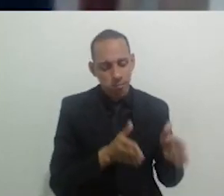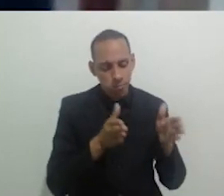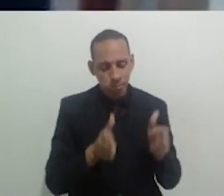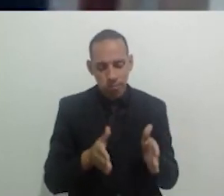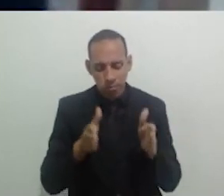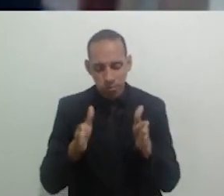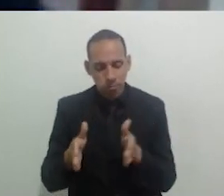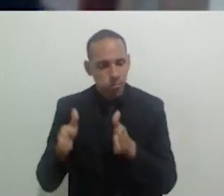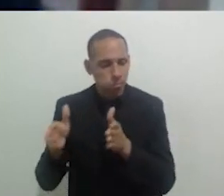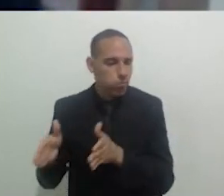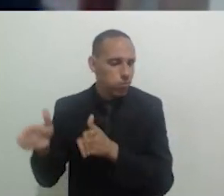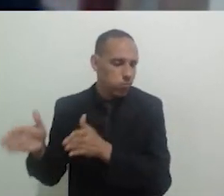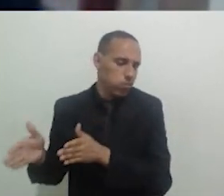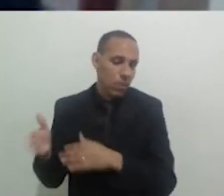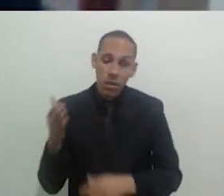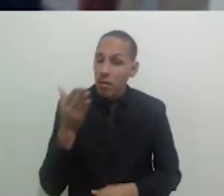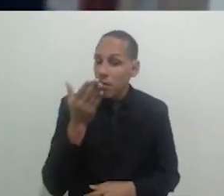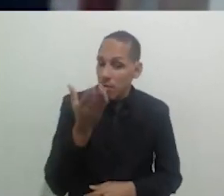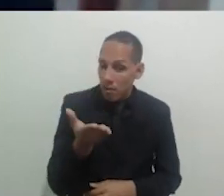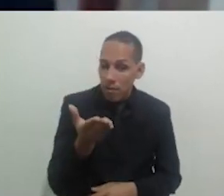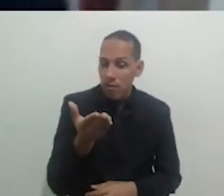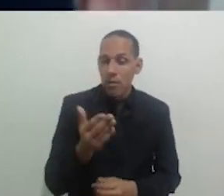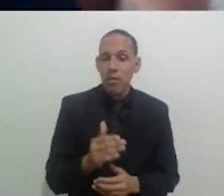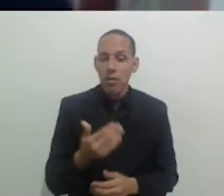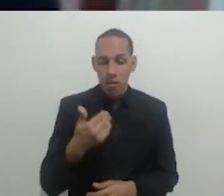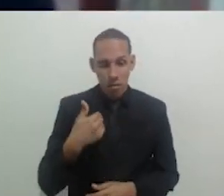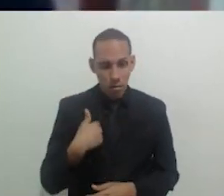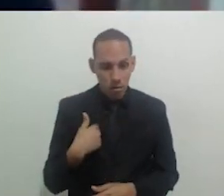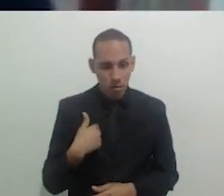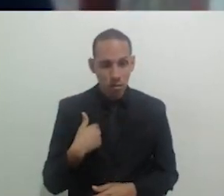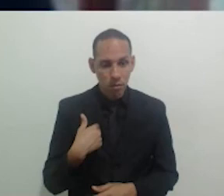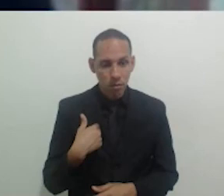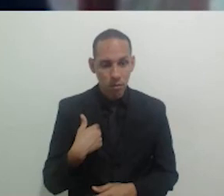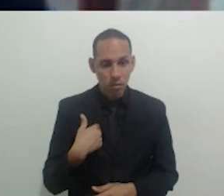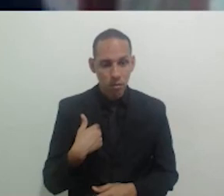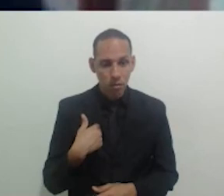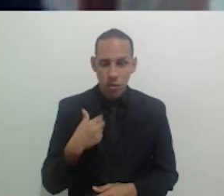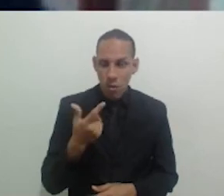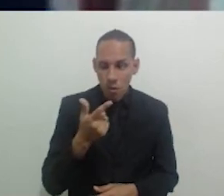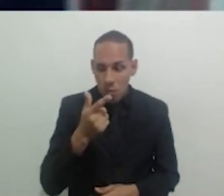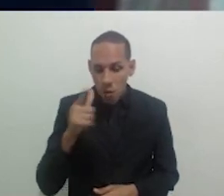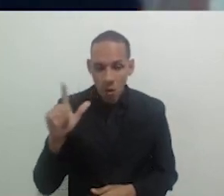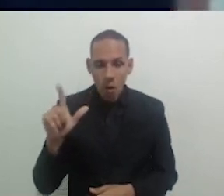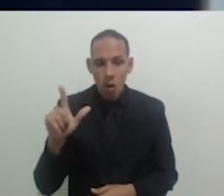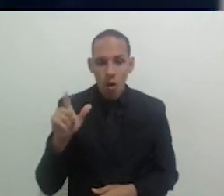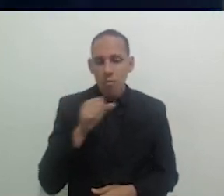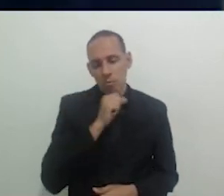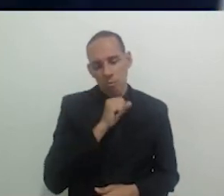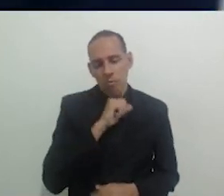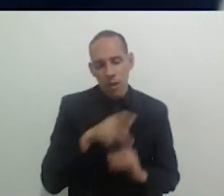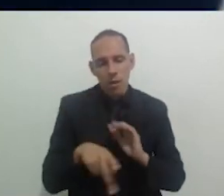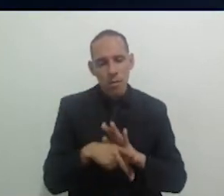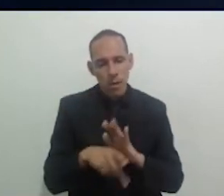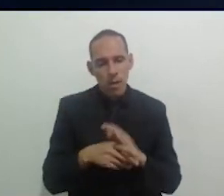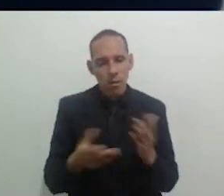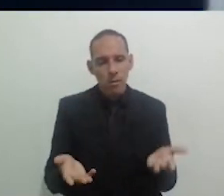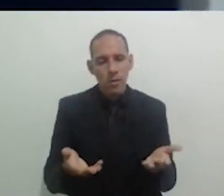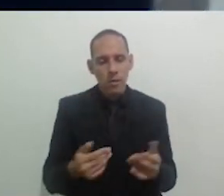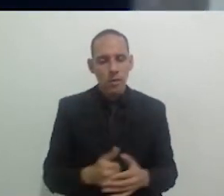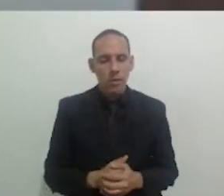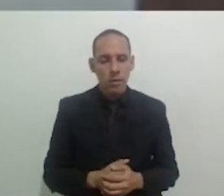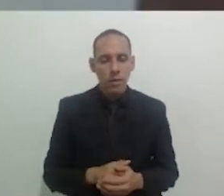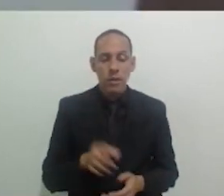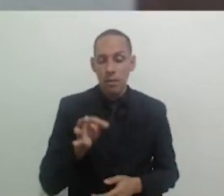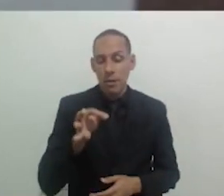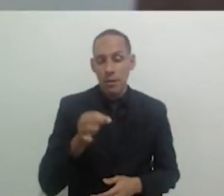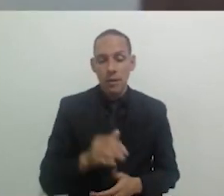Vossa Excelência, eu e os outros por antiguidade no tribunal. Certo. Então,